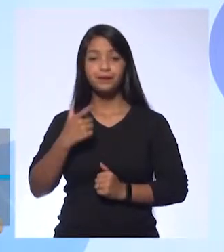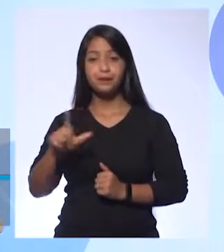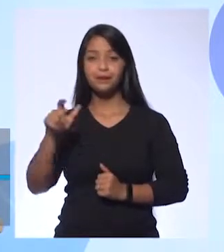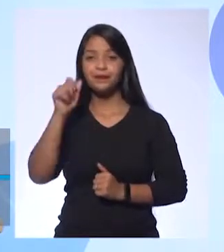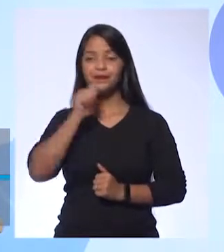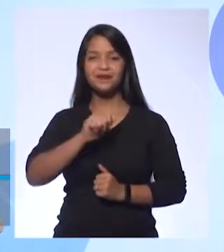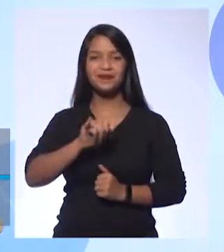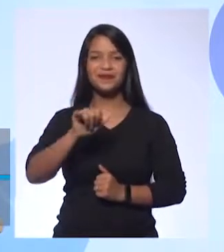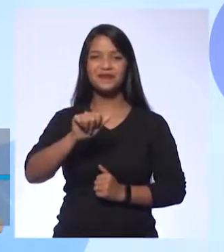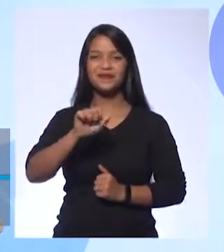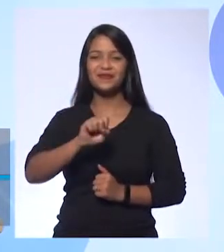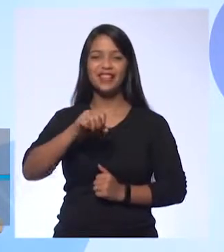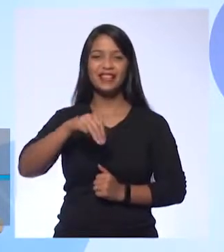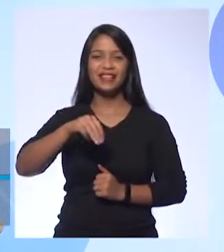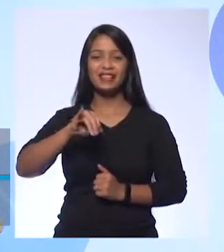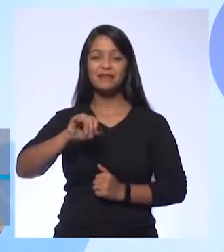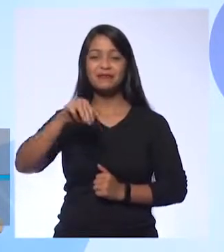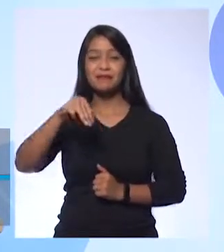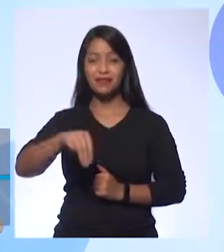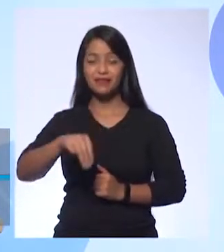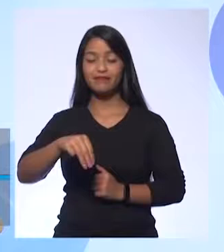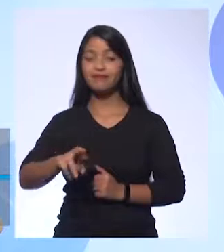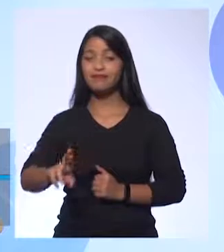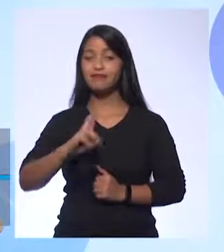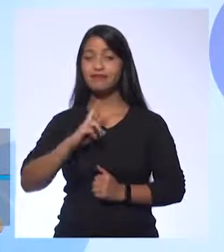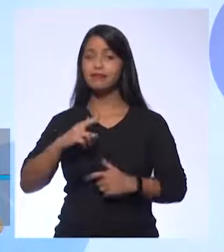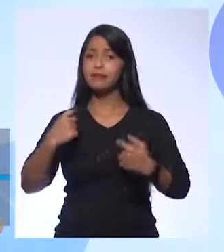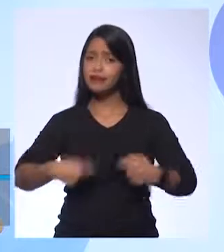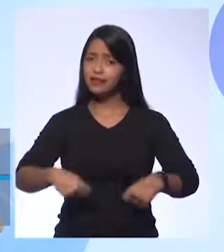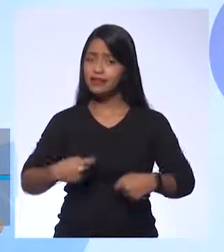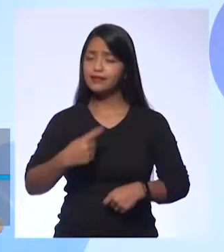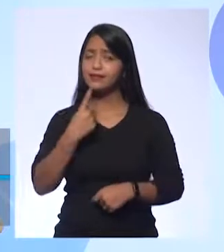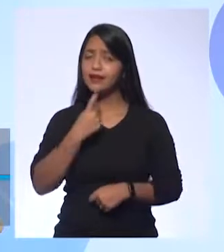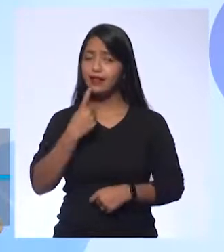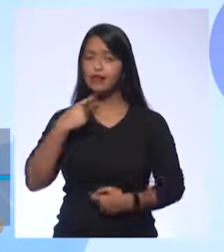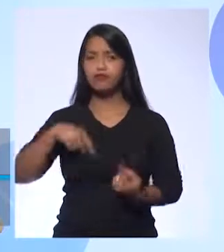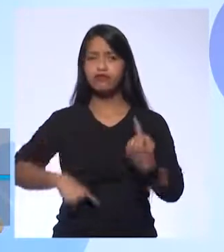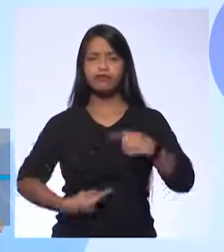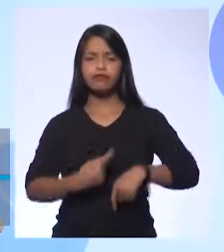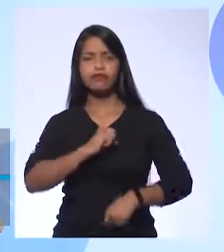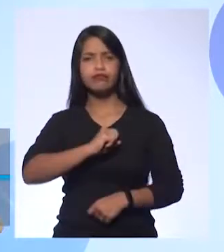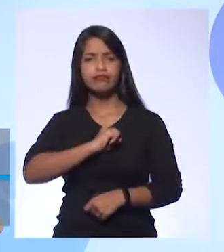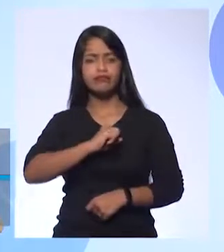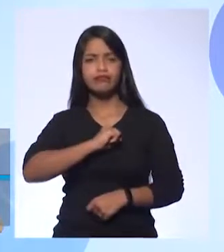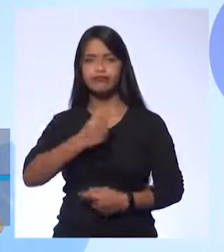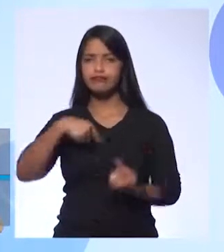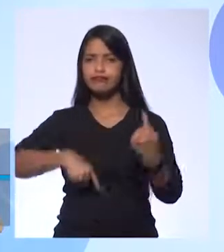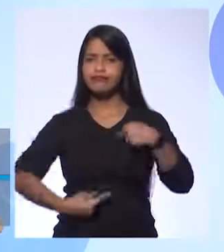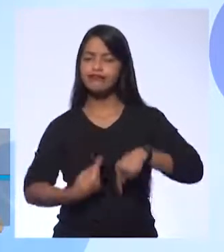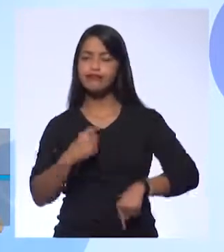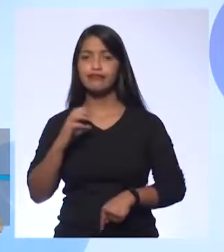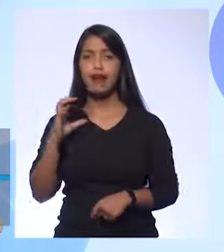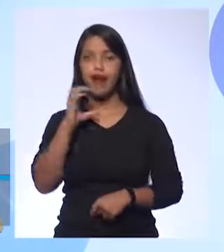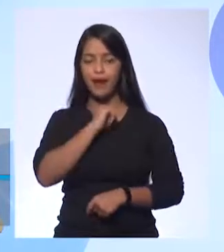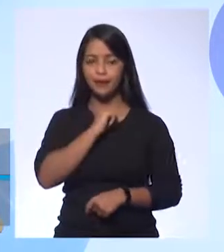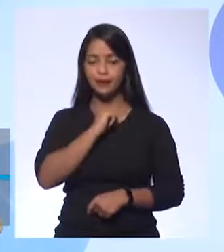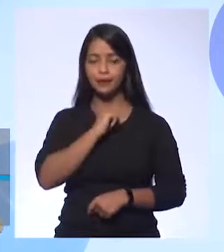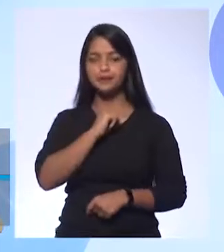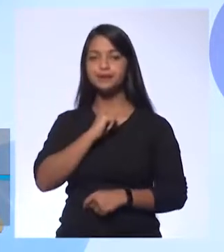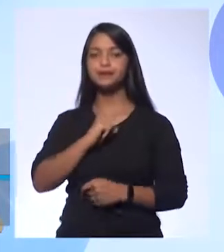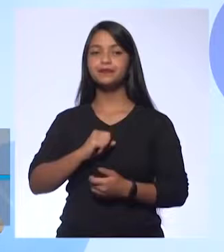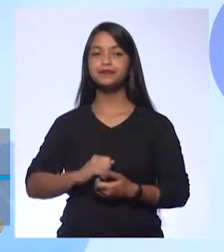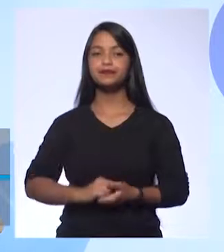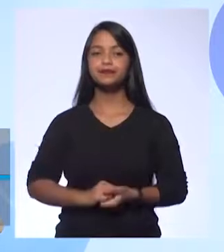tem outra Yasmin aqui, será? Aluna Yasmin, porque é necessário bombear o sangue mais rápido, okay. Né, aumentar a velocidade. Isso.